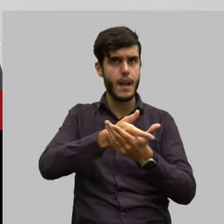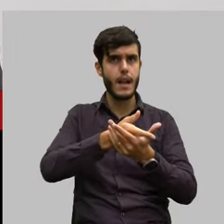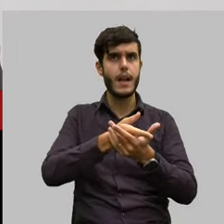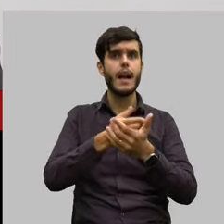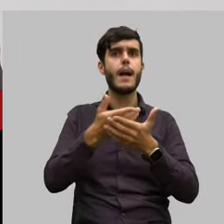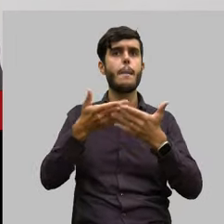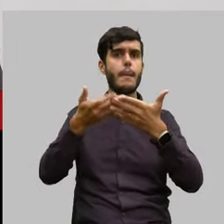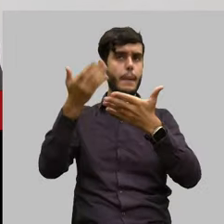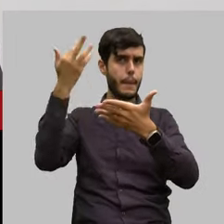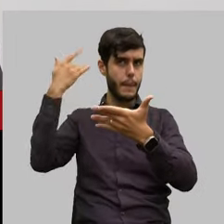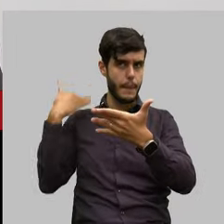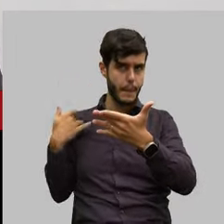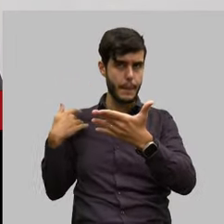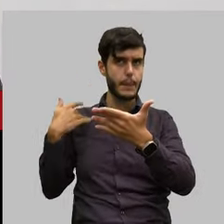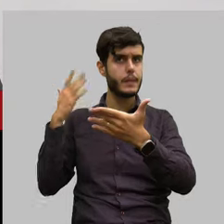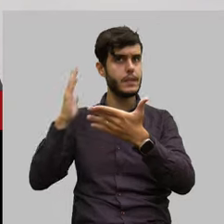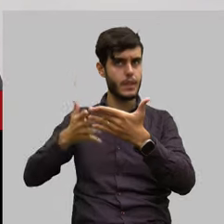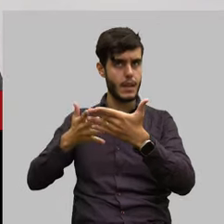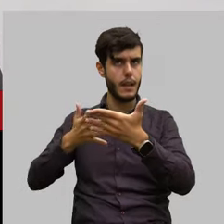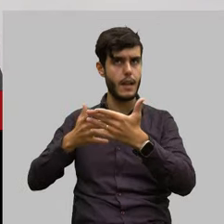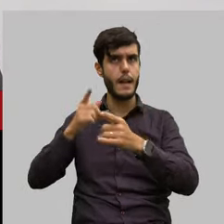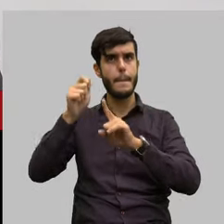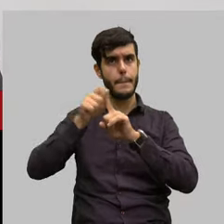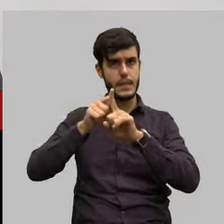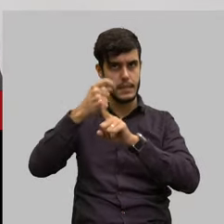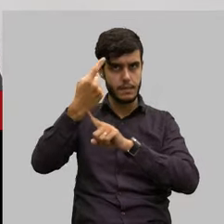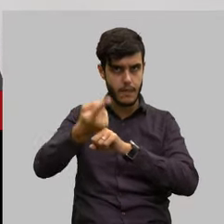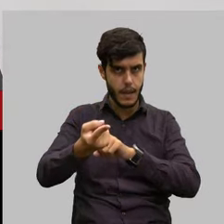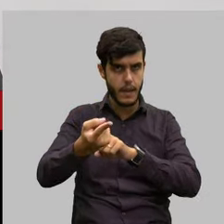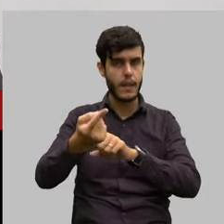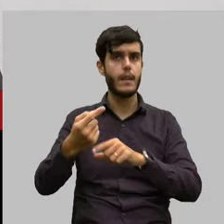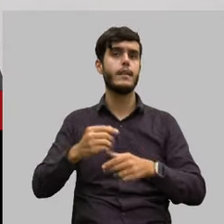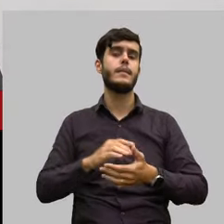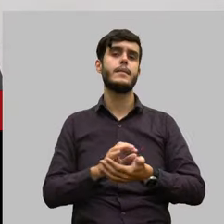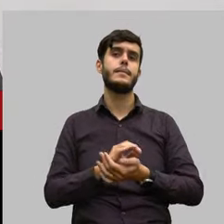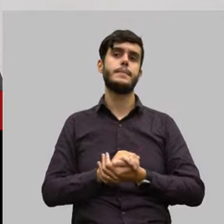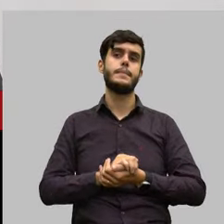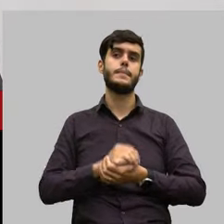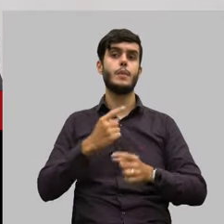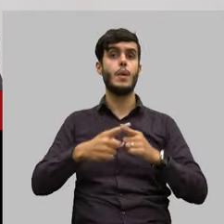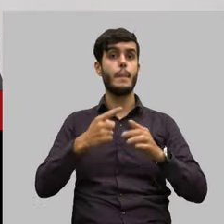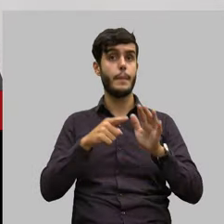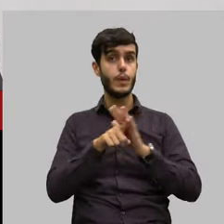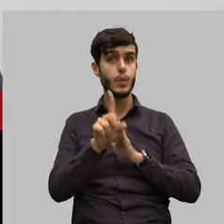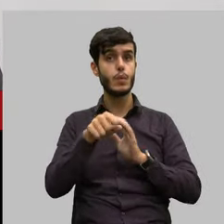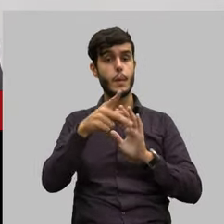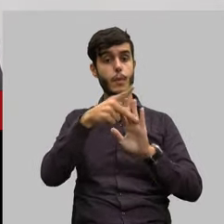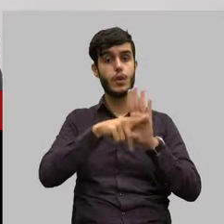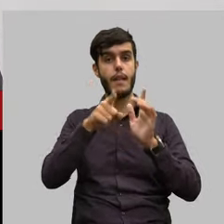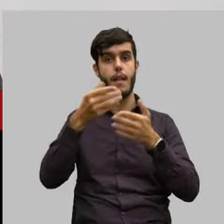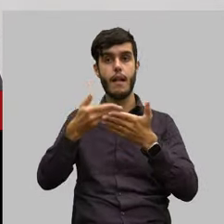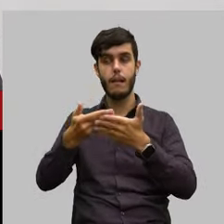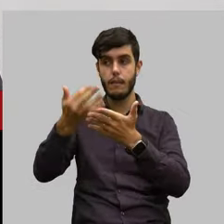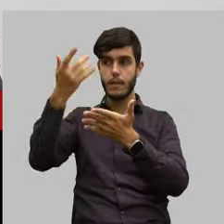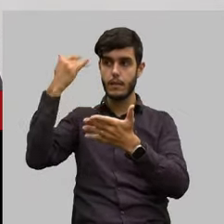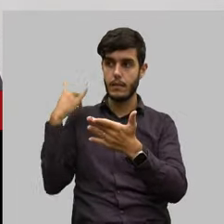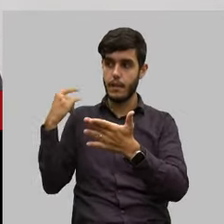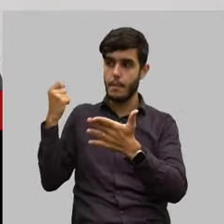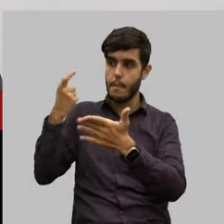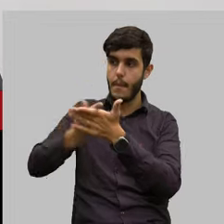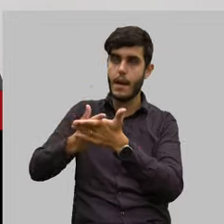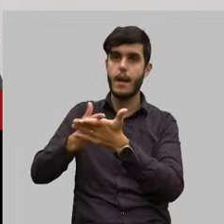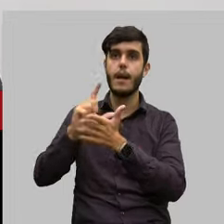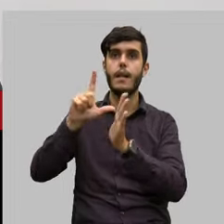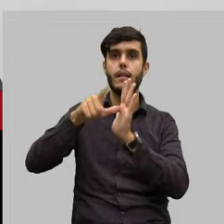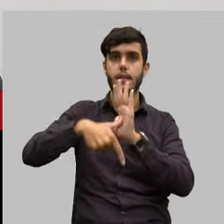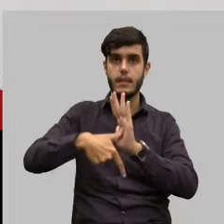mês que vem porque é uma pergunta já que o projeto é retroativo sanção vai até